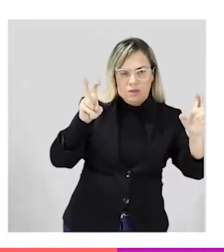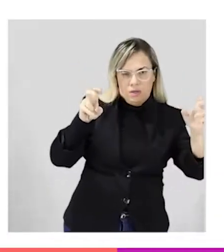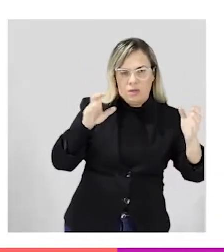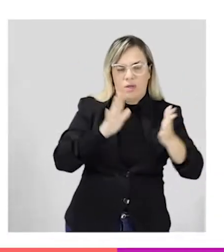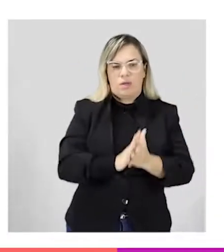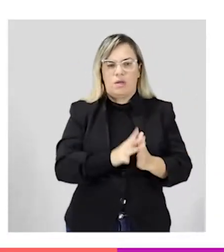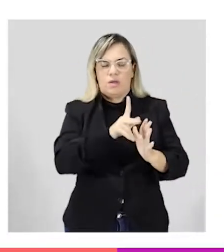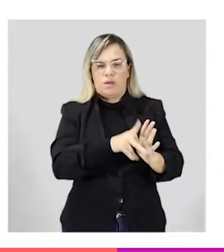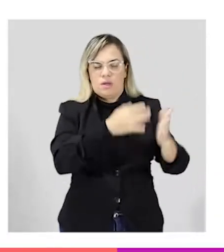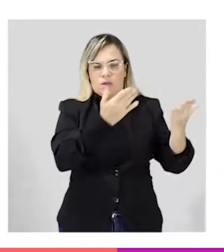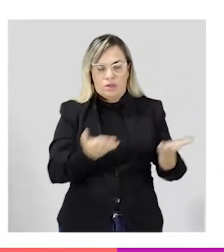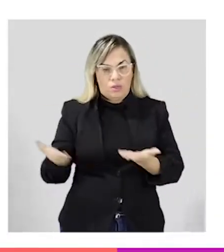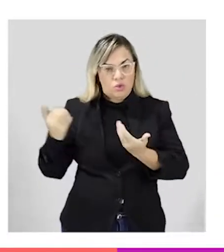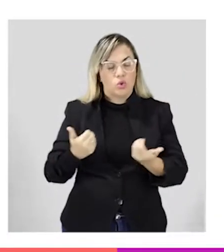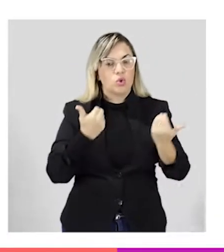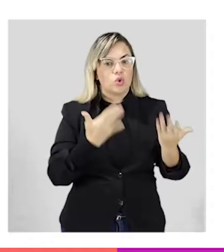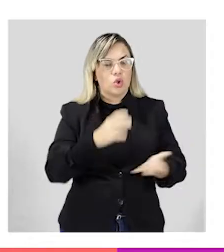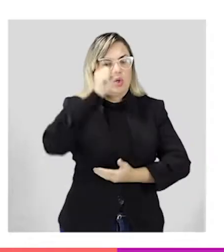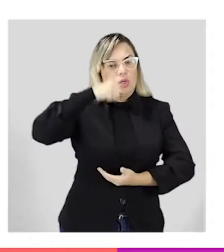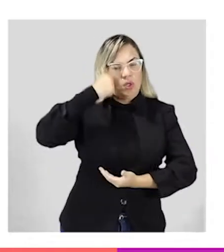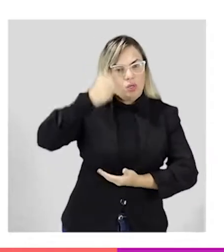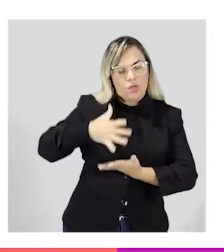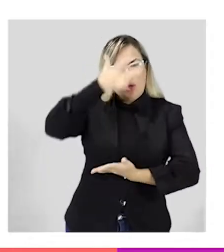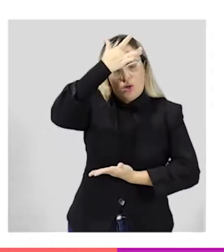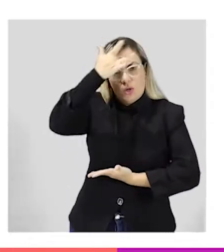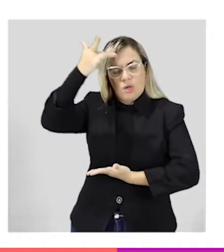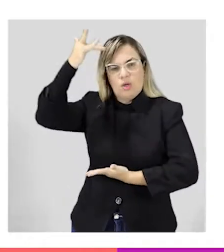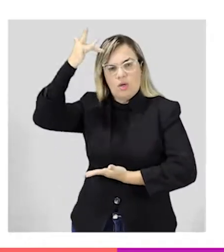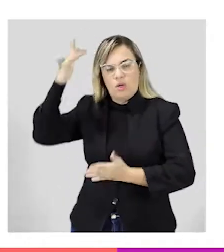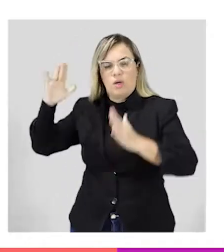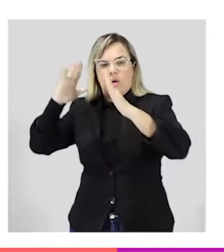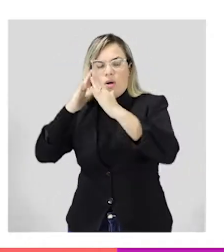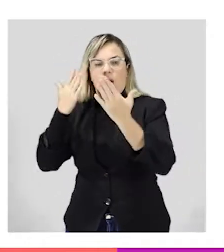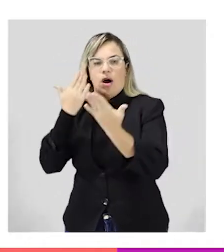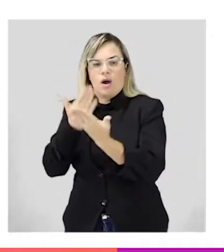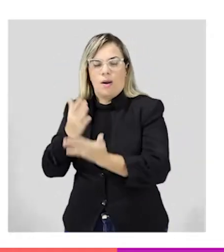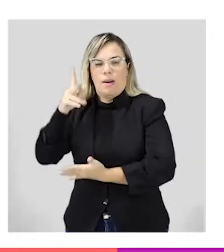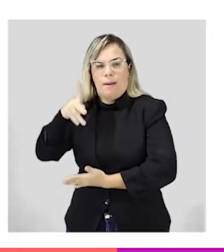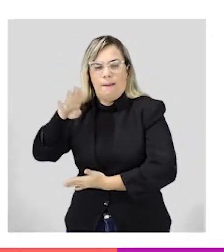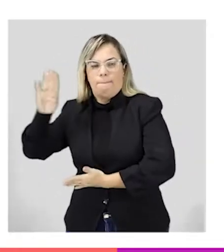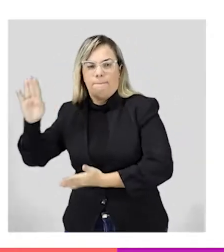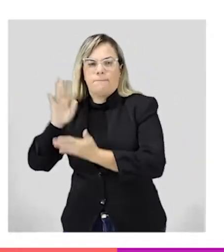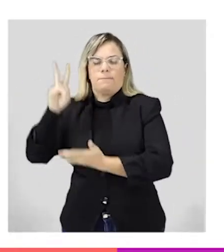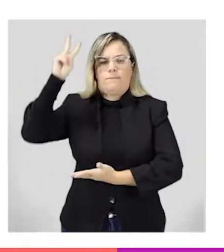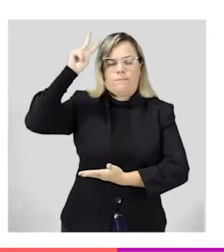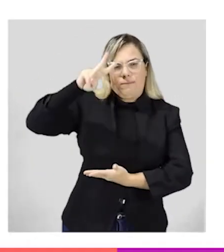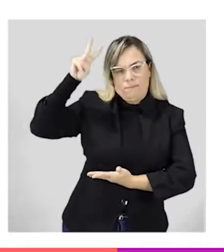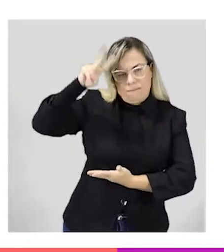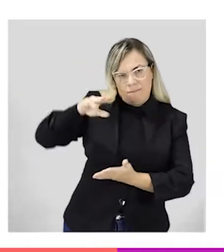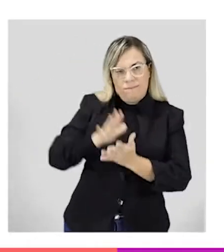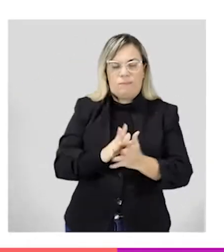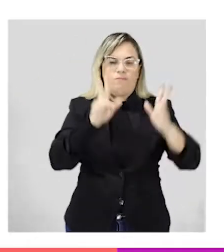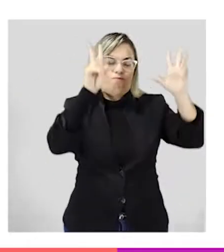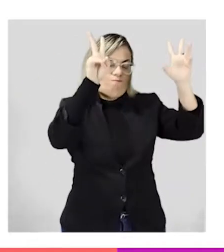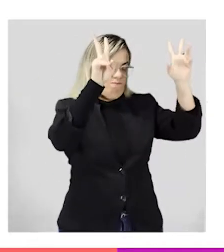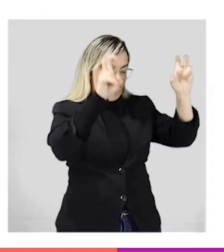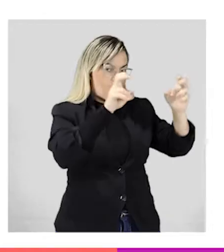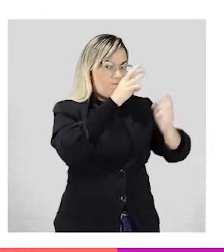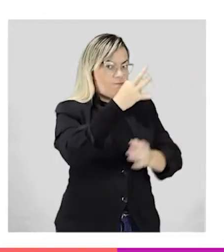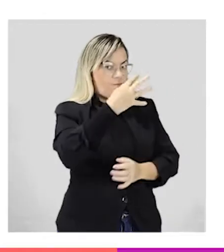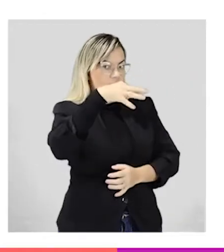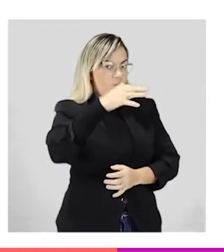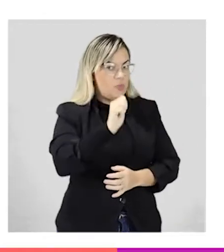Jovem Senador é Saúde Mental nas Escolas Públicas. Lembrando vocês que tema